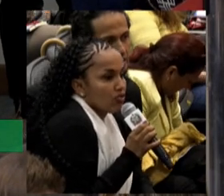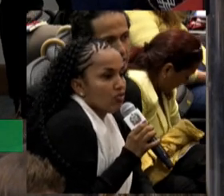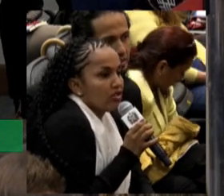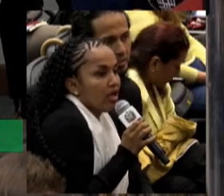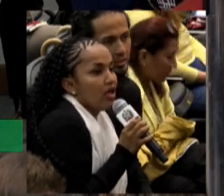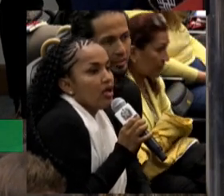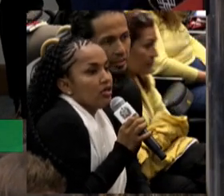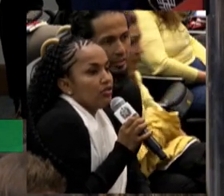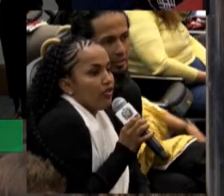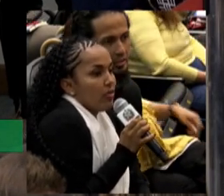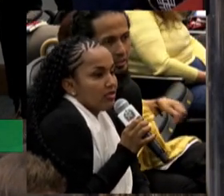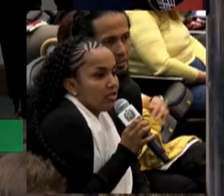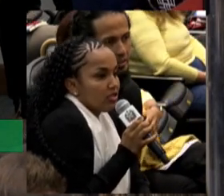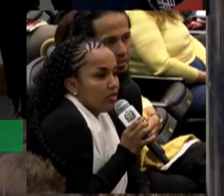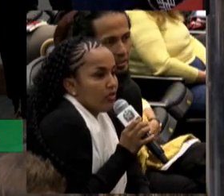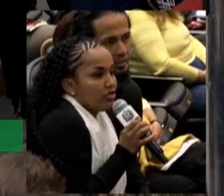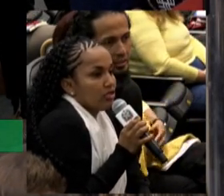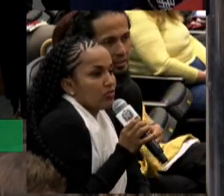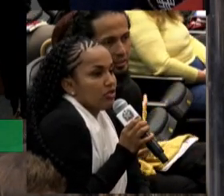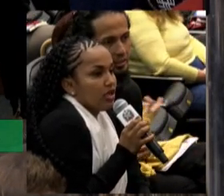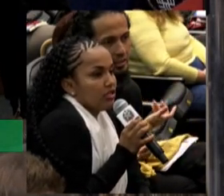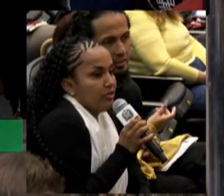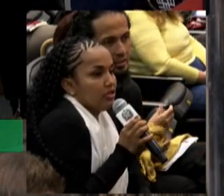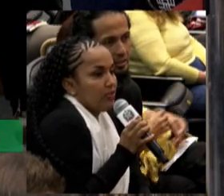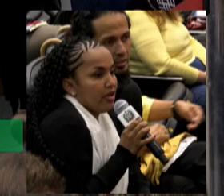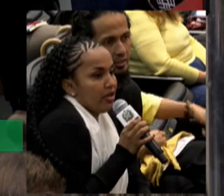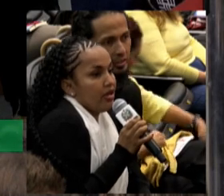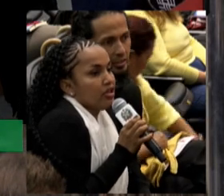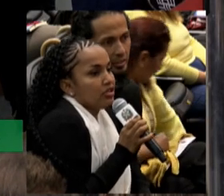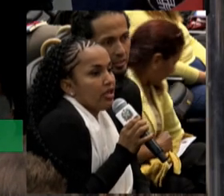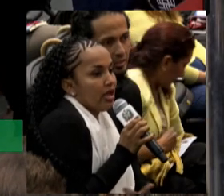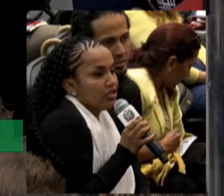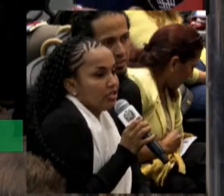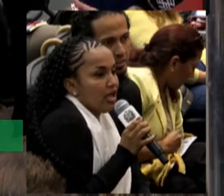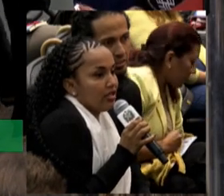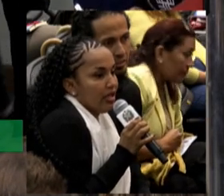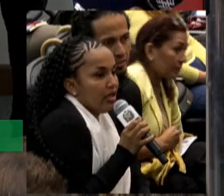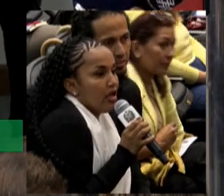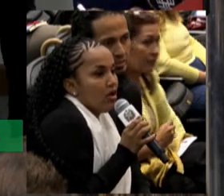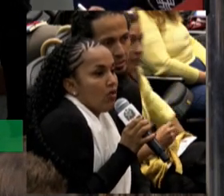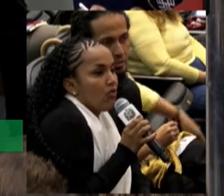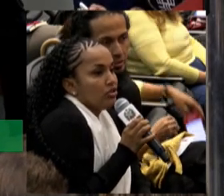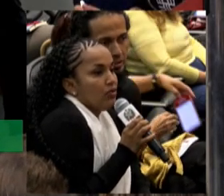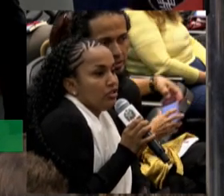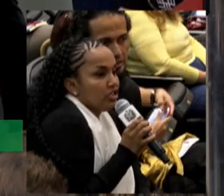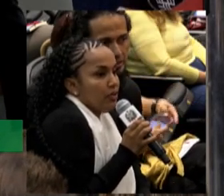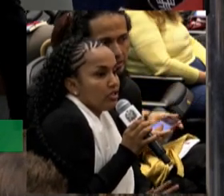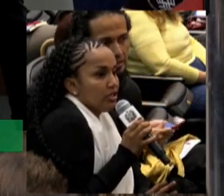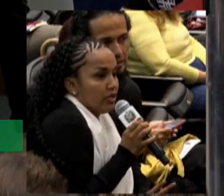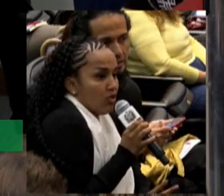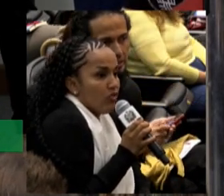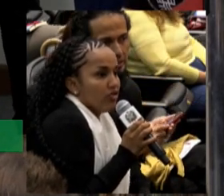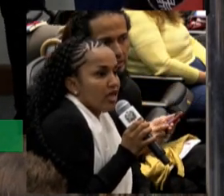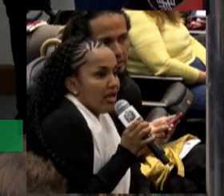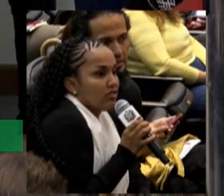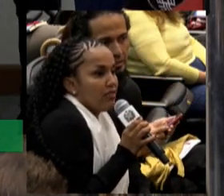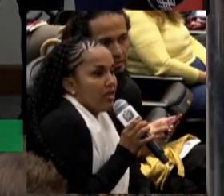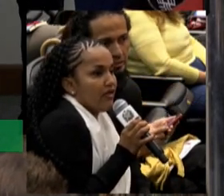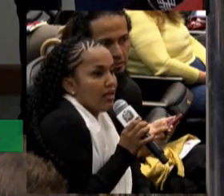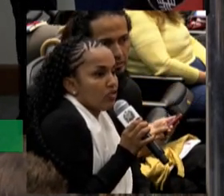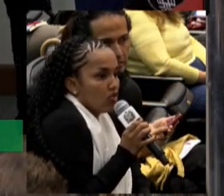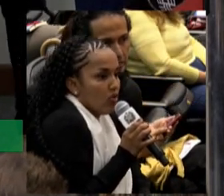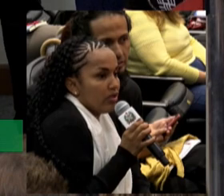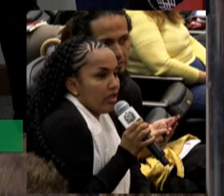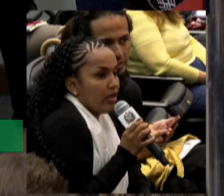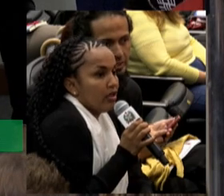pessoa surda de forma acessível, onde a gente consiga se perceber, se encaixar, né? Onde a gente possa ser convidado também